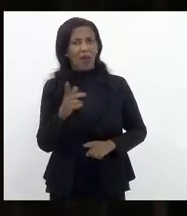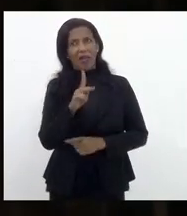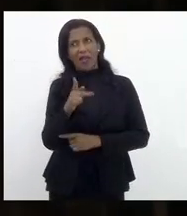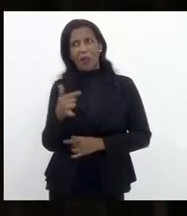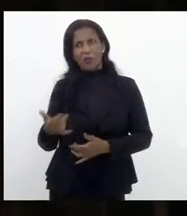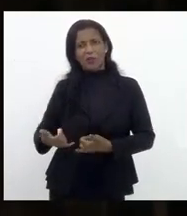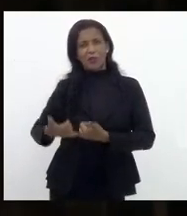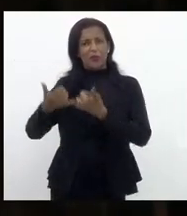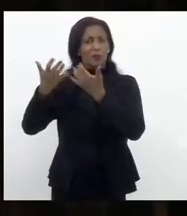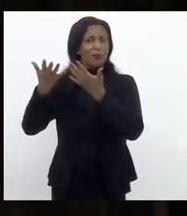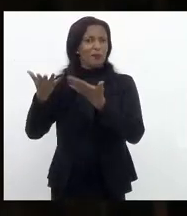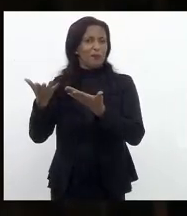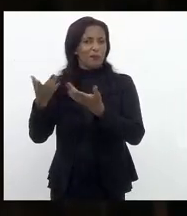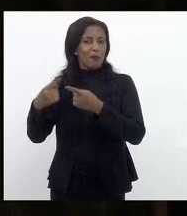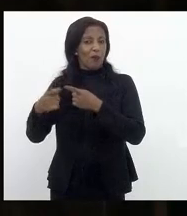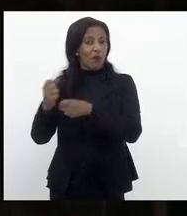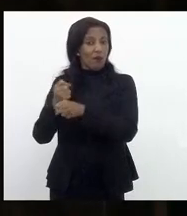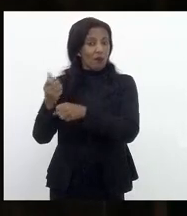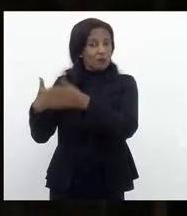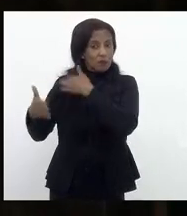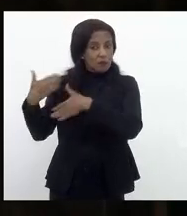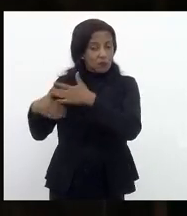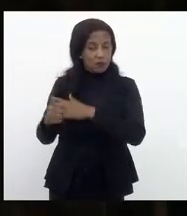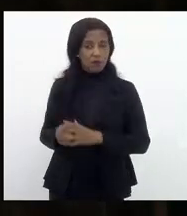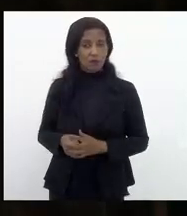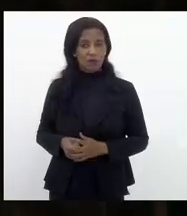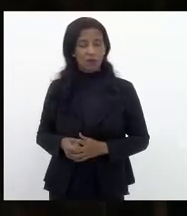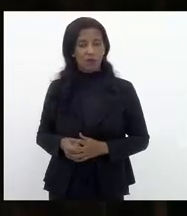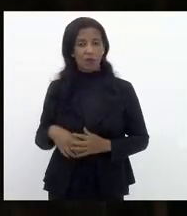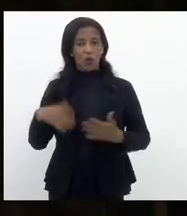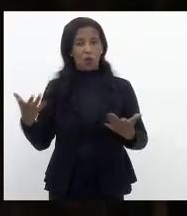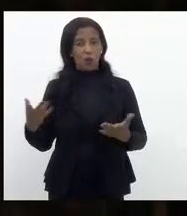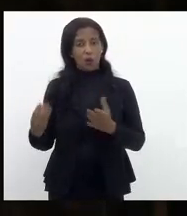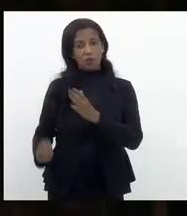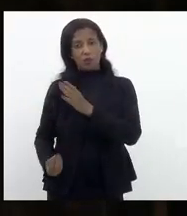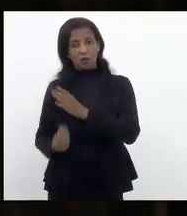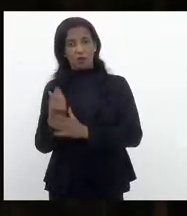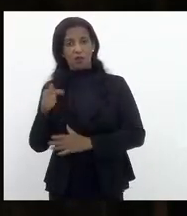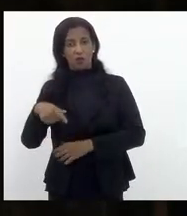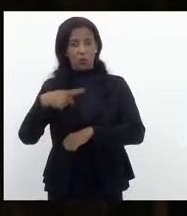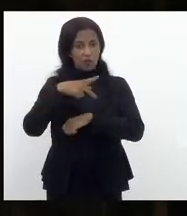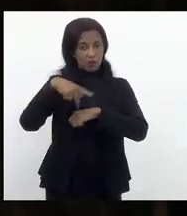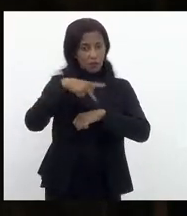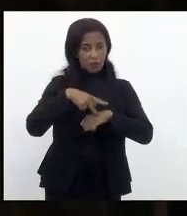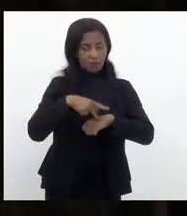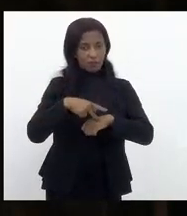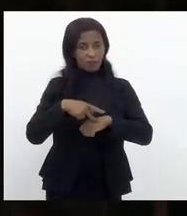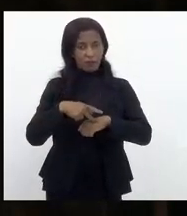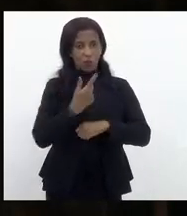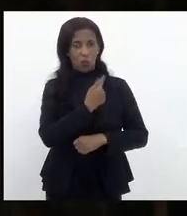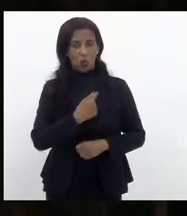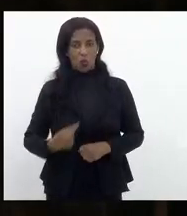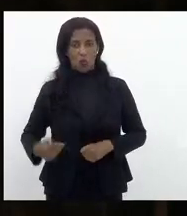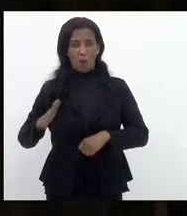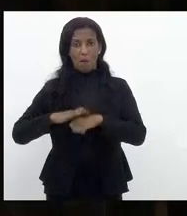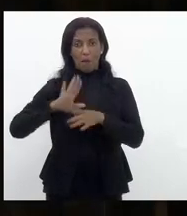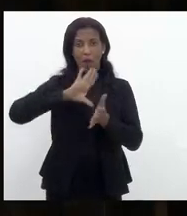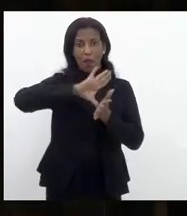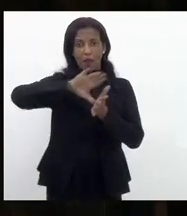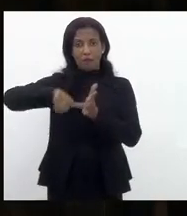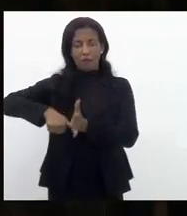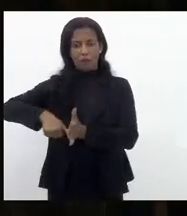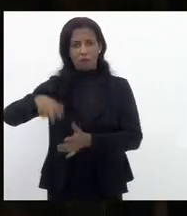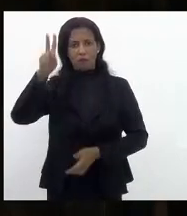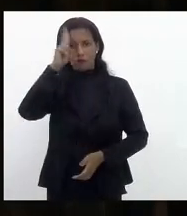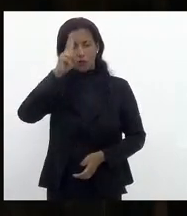elogio Porque alguns anos atrás quando se instalou nesse nesse país o governo mais ladrão